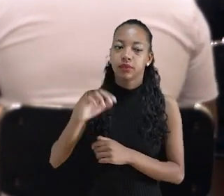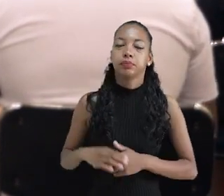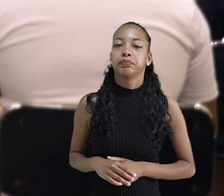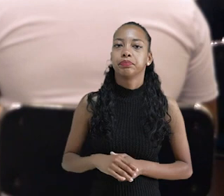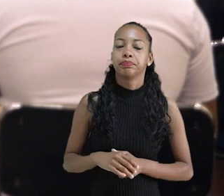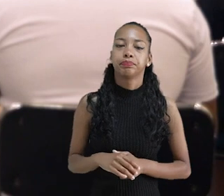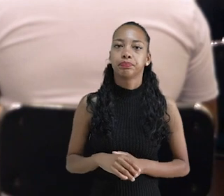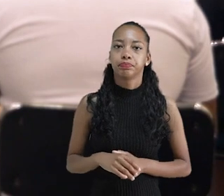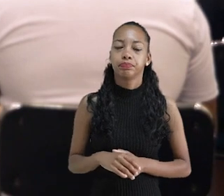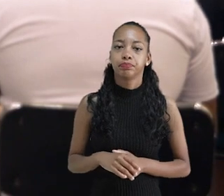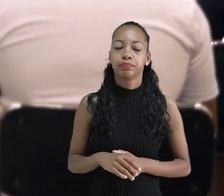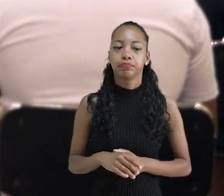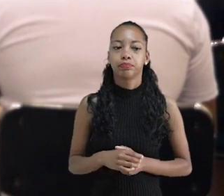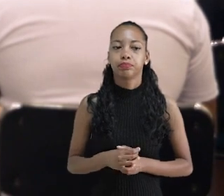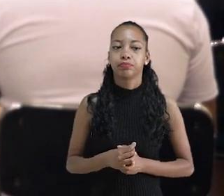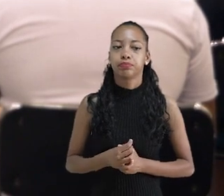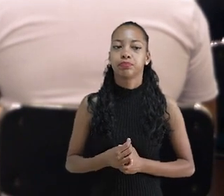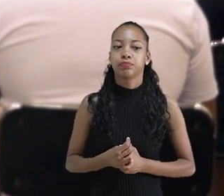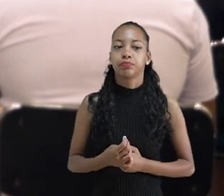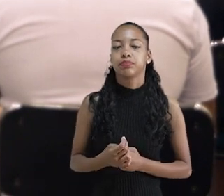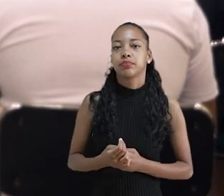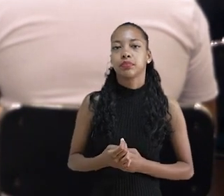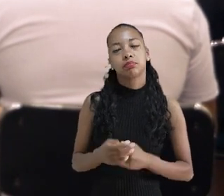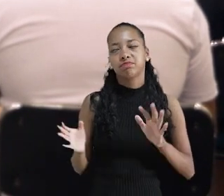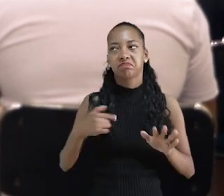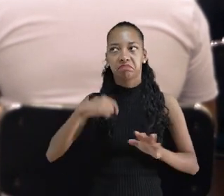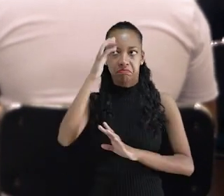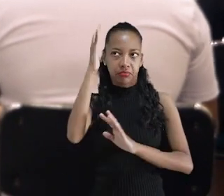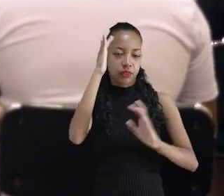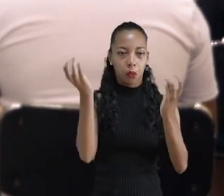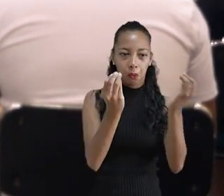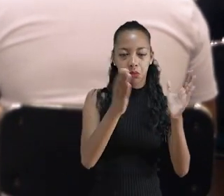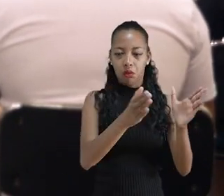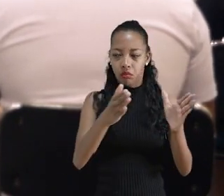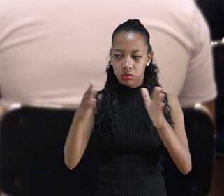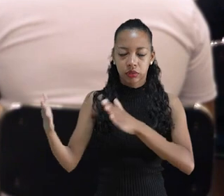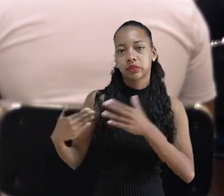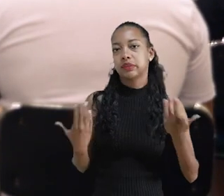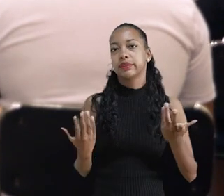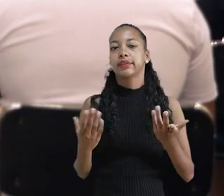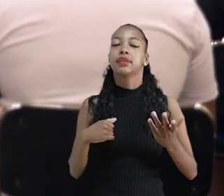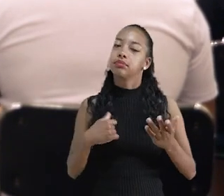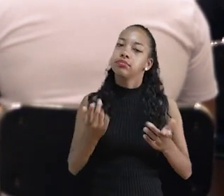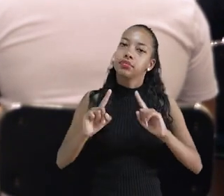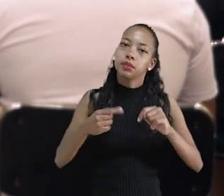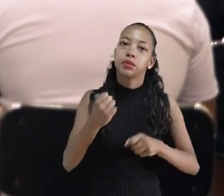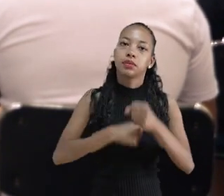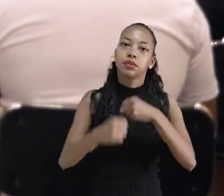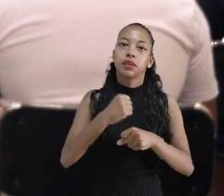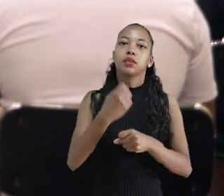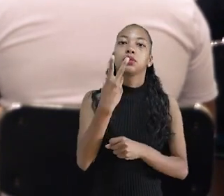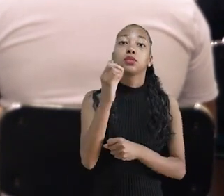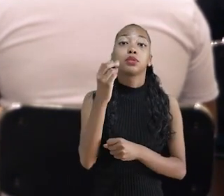de lá tá organizado em partido também né E foi fazendo aí por esses caminhos Até que a